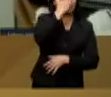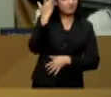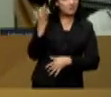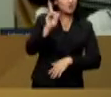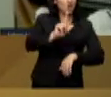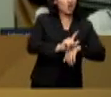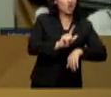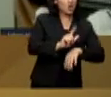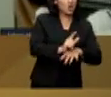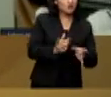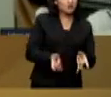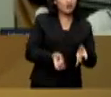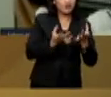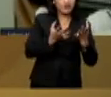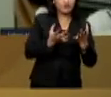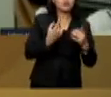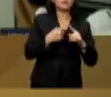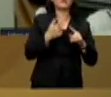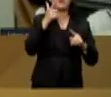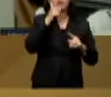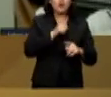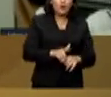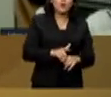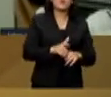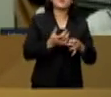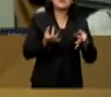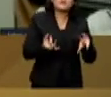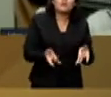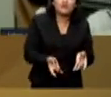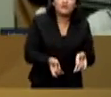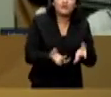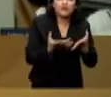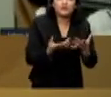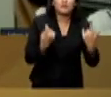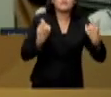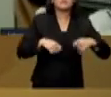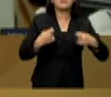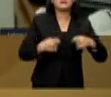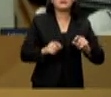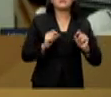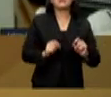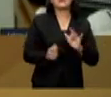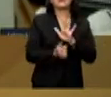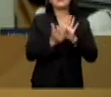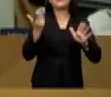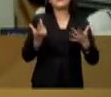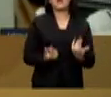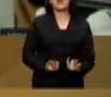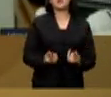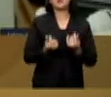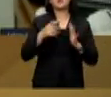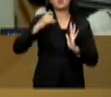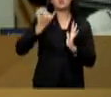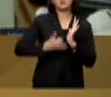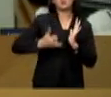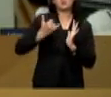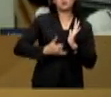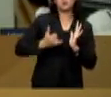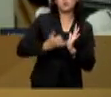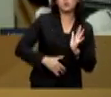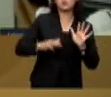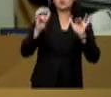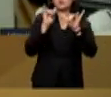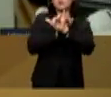para levar o produto até a praça onde está estabelecido, tem que incorrer numa enorme série de custos de funcionamento, de propaganda,